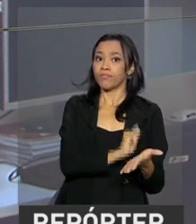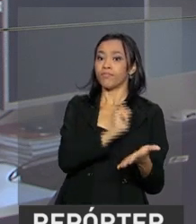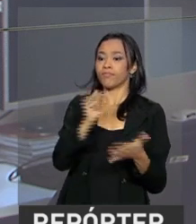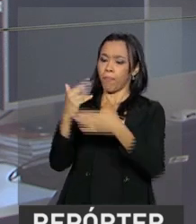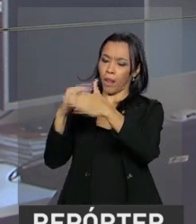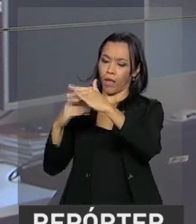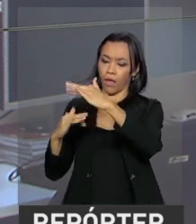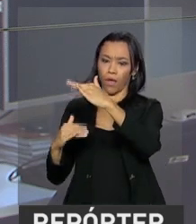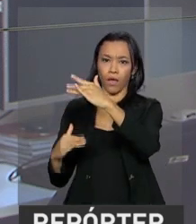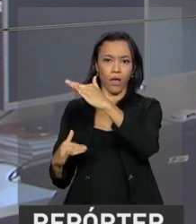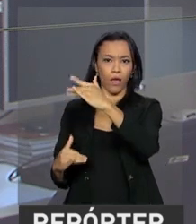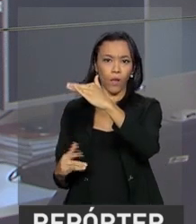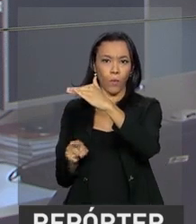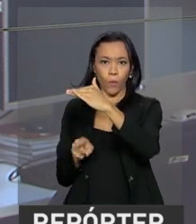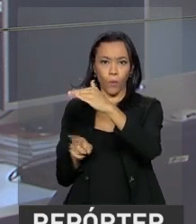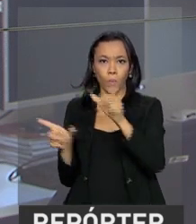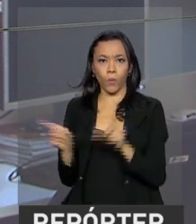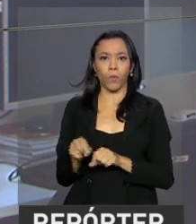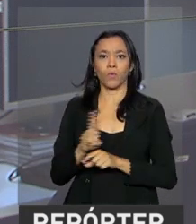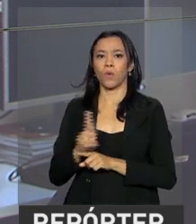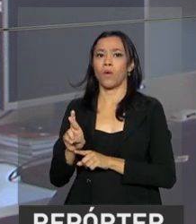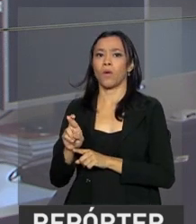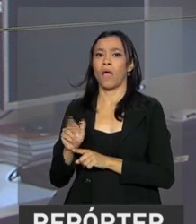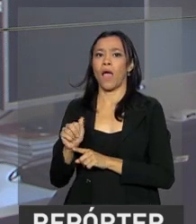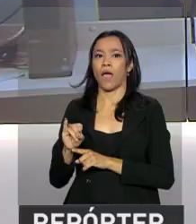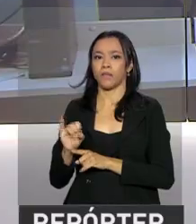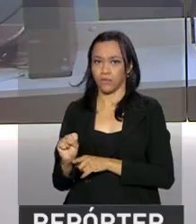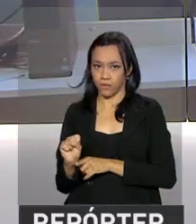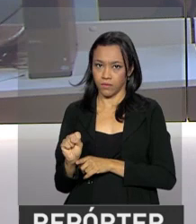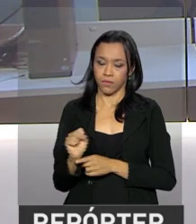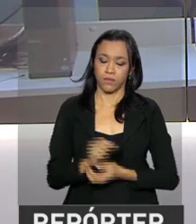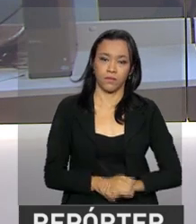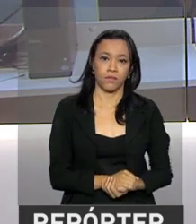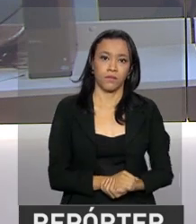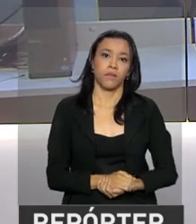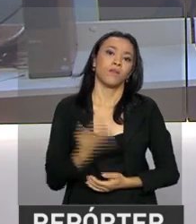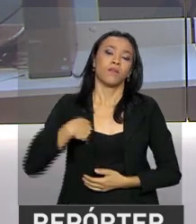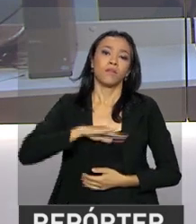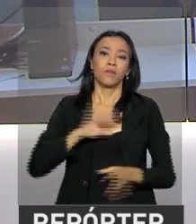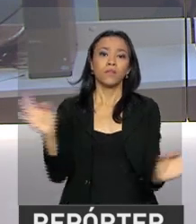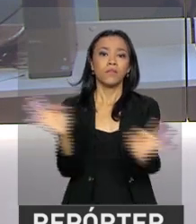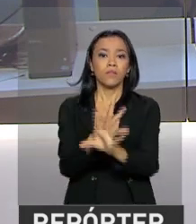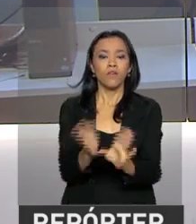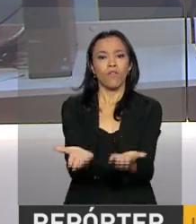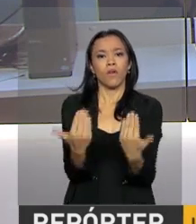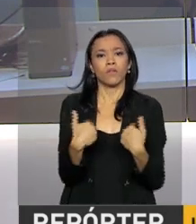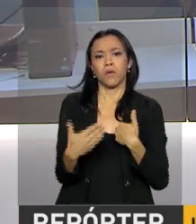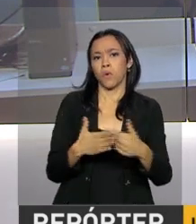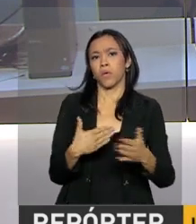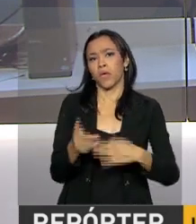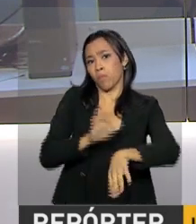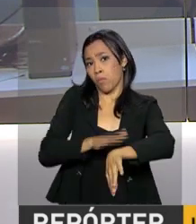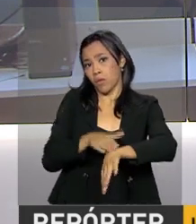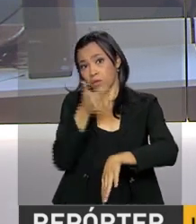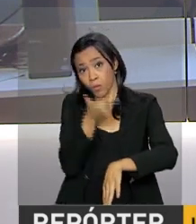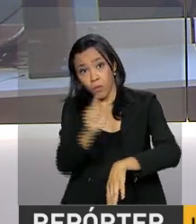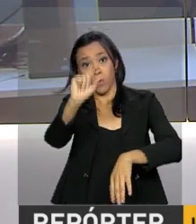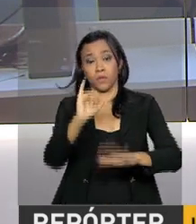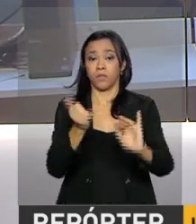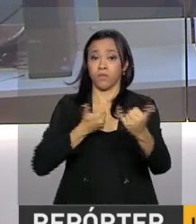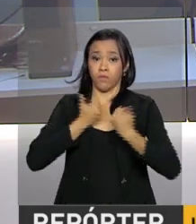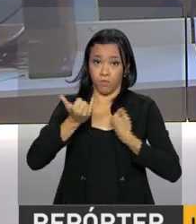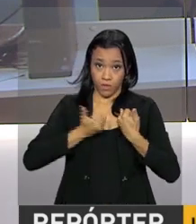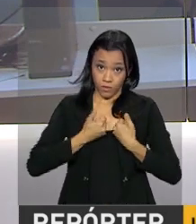relação anual de informações sociais Arrais e nós ficamos por aqui podemos voltar a qualquer momento com o